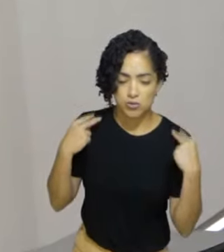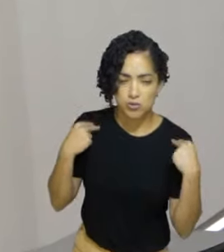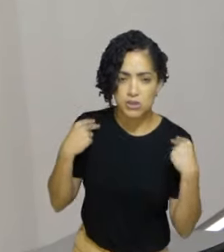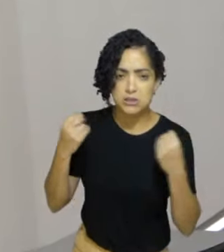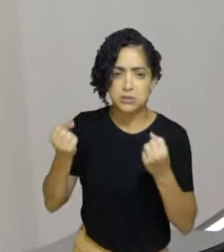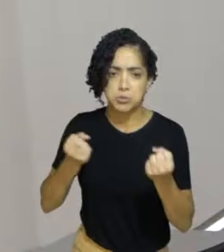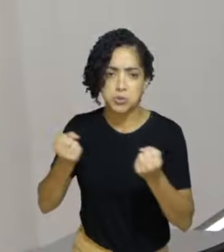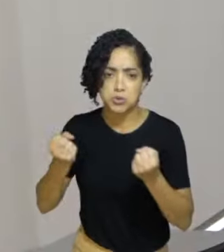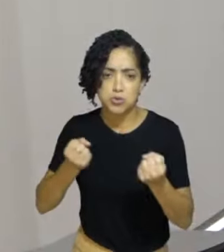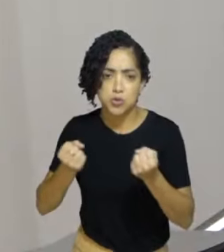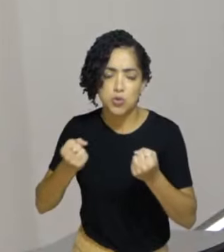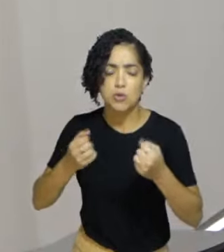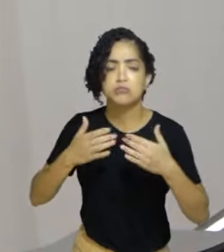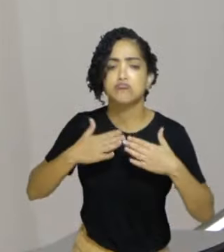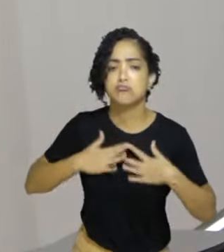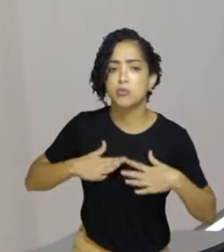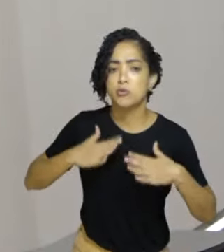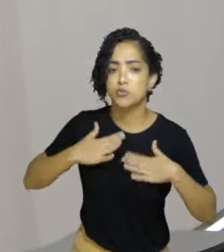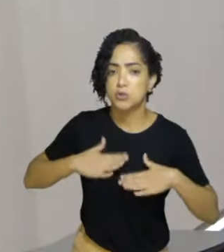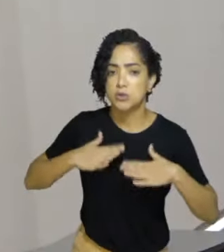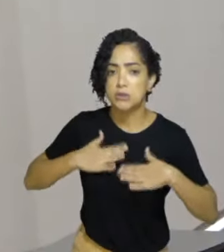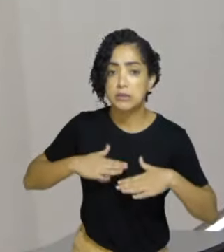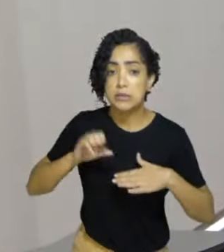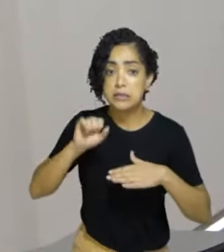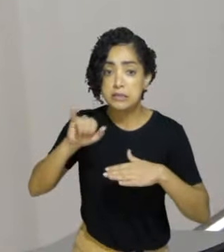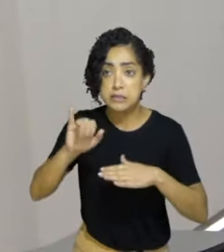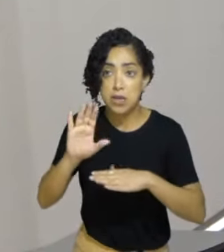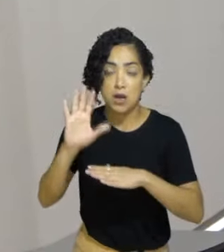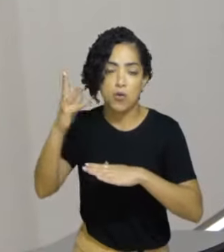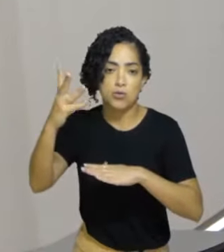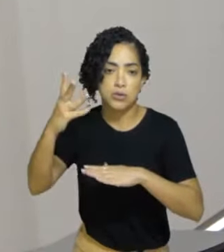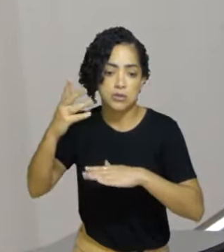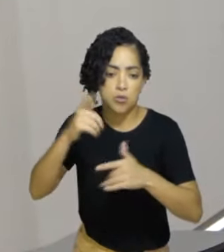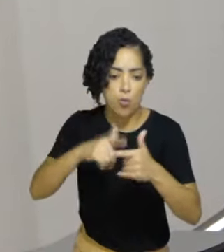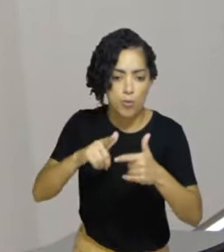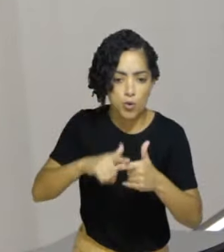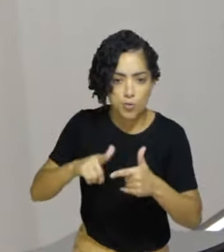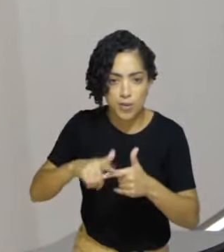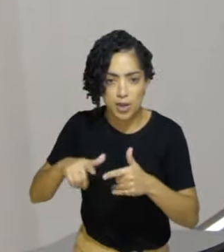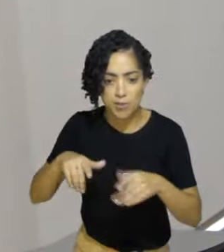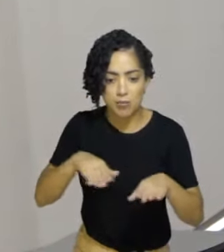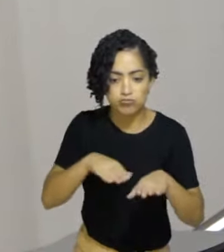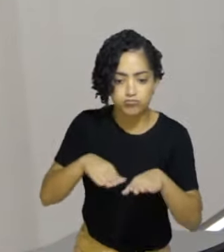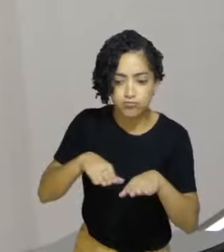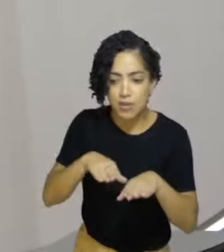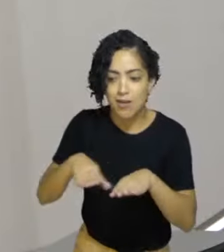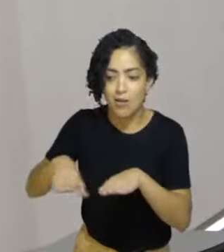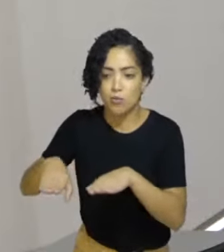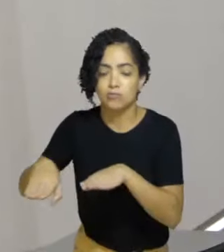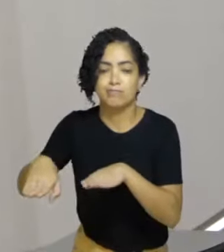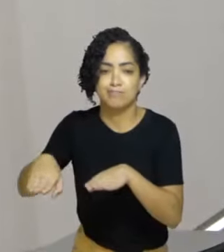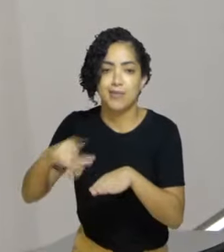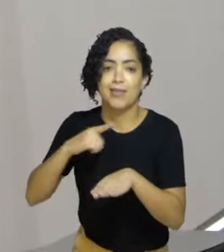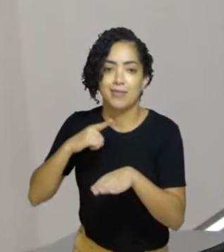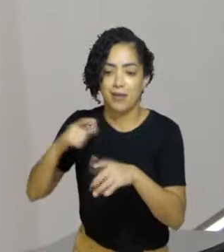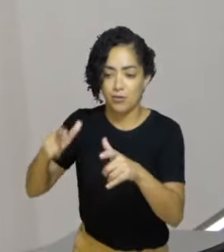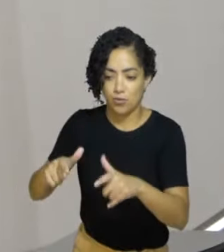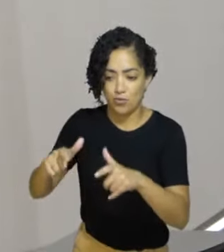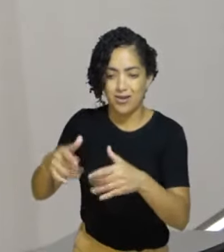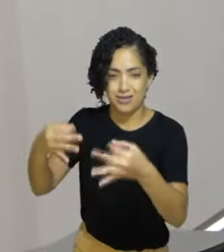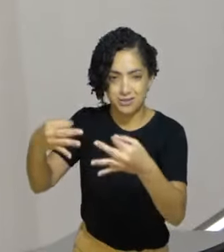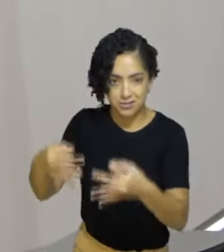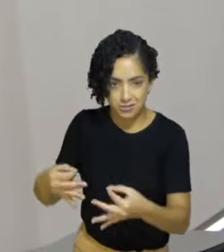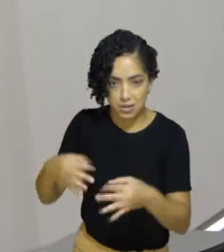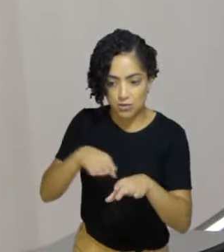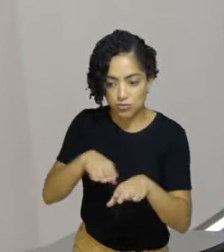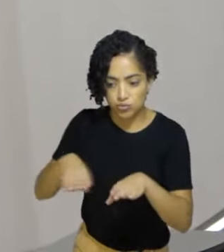tenha a tranquilidade que, se acontecer algo durante o percurso, ele tem pelo menos para onde desviar,